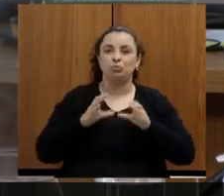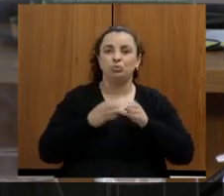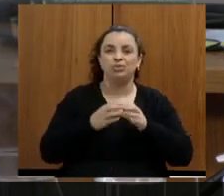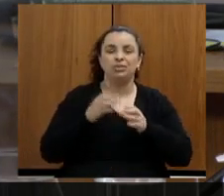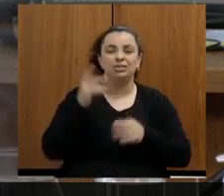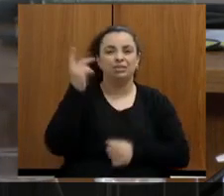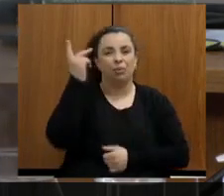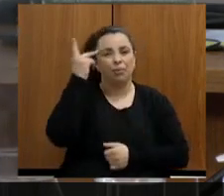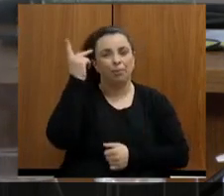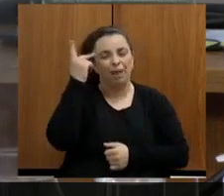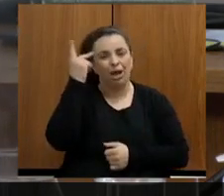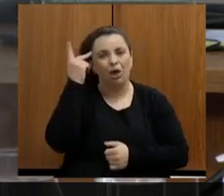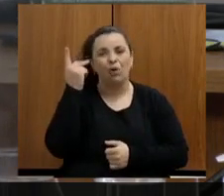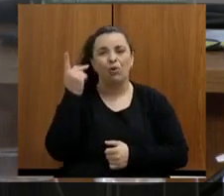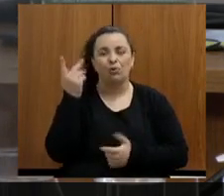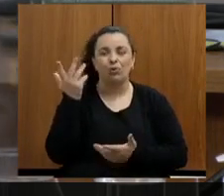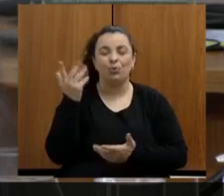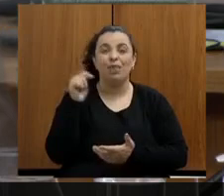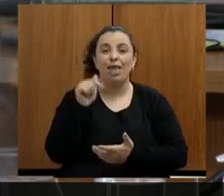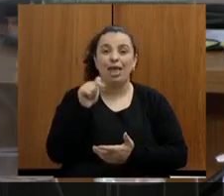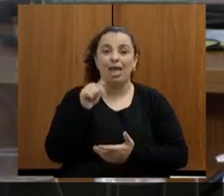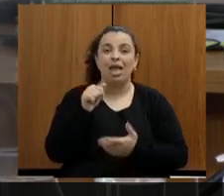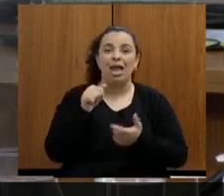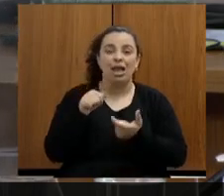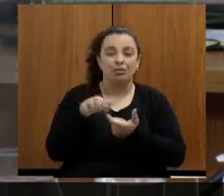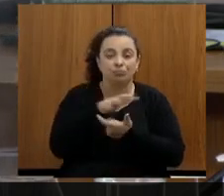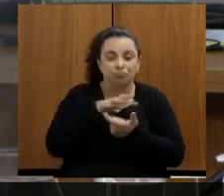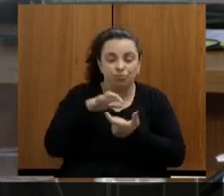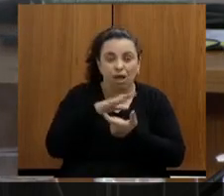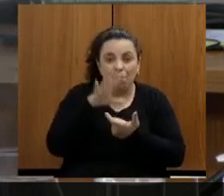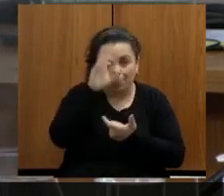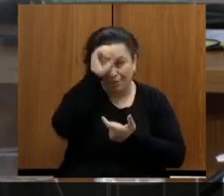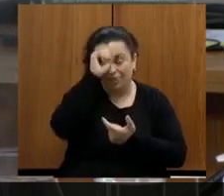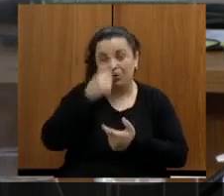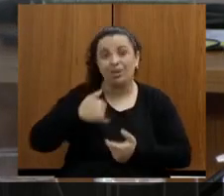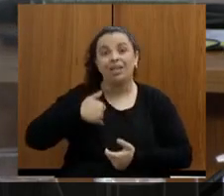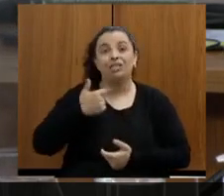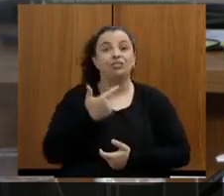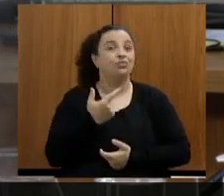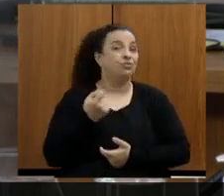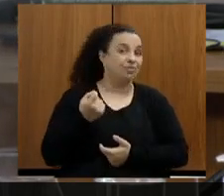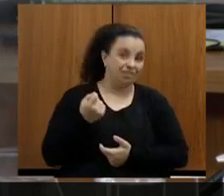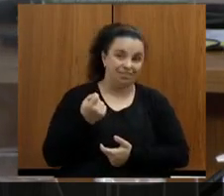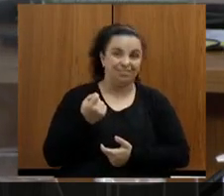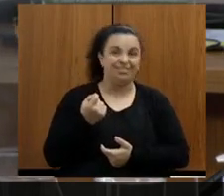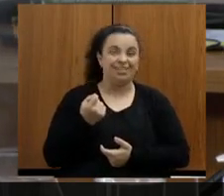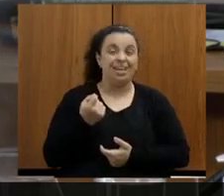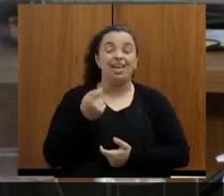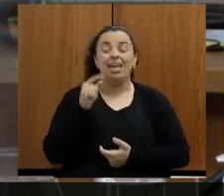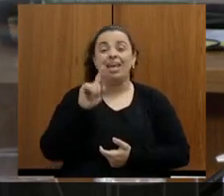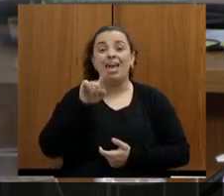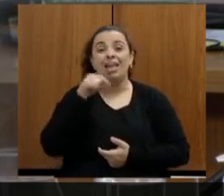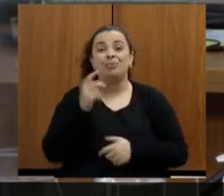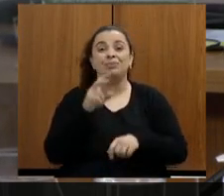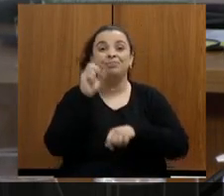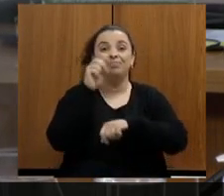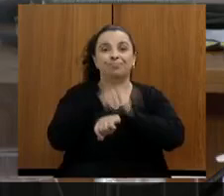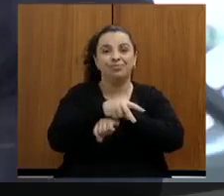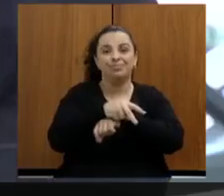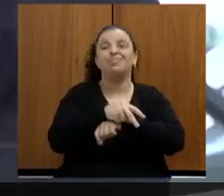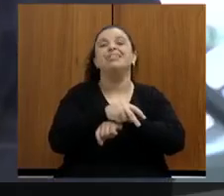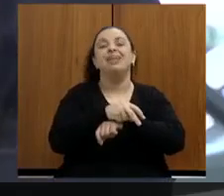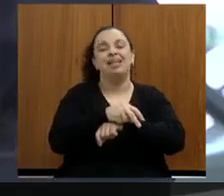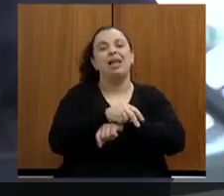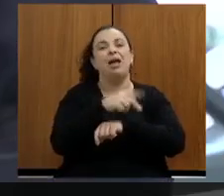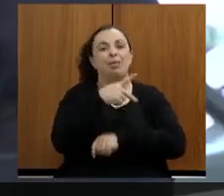foi Alfabetizado e os 20 anos o e entrou para a polícia militar